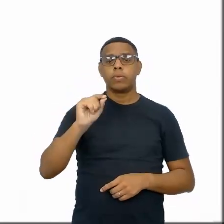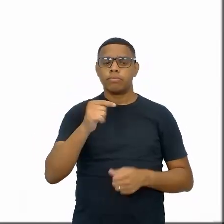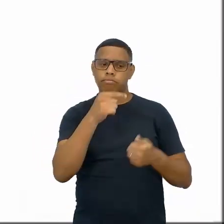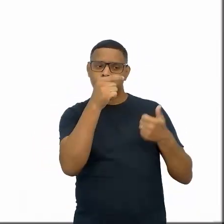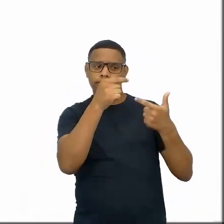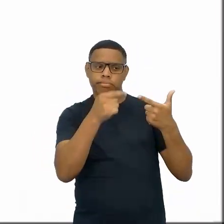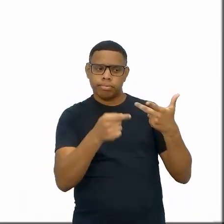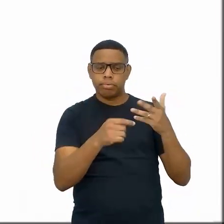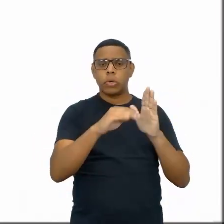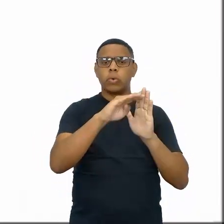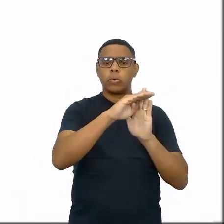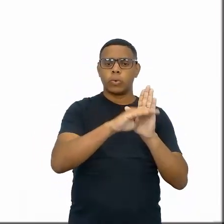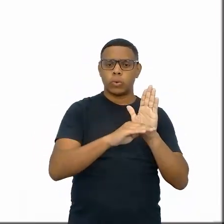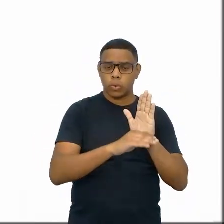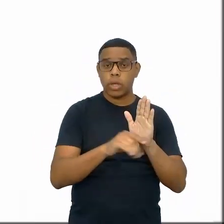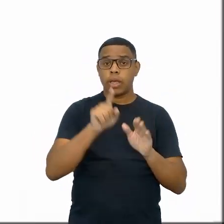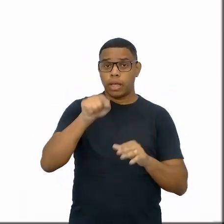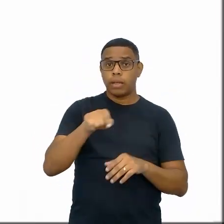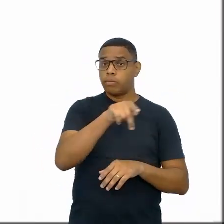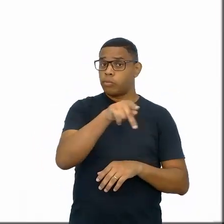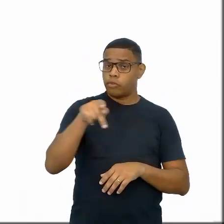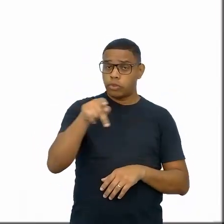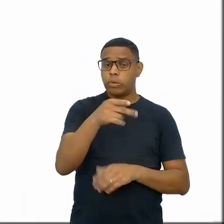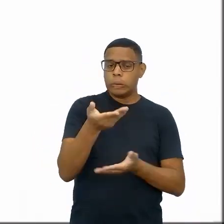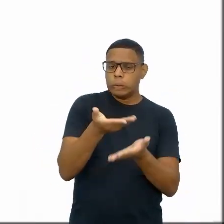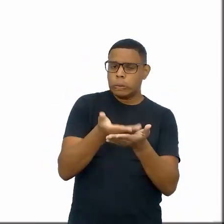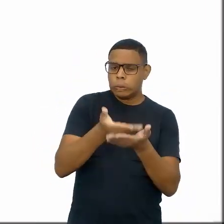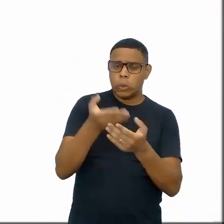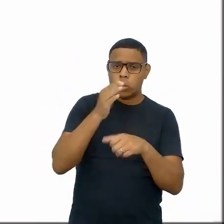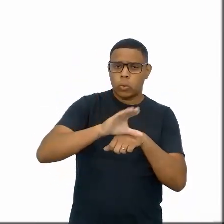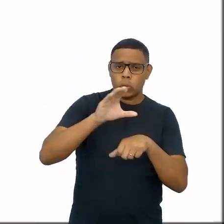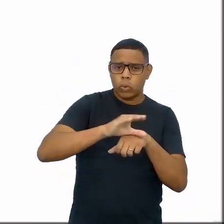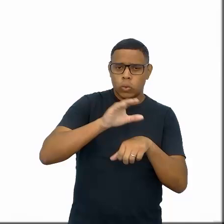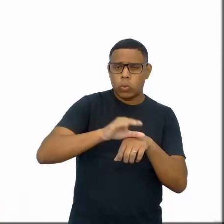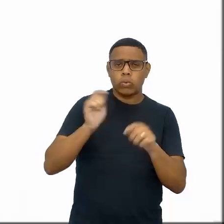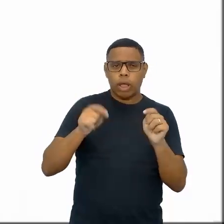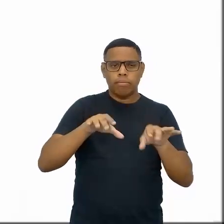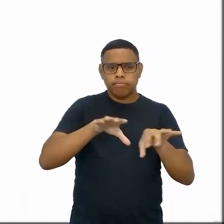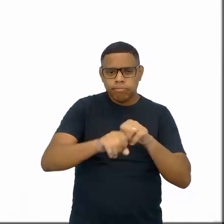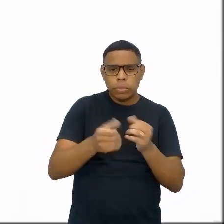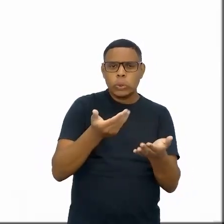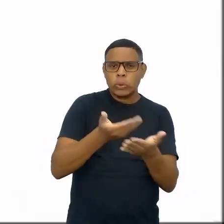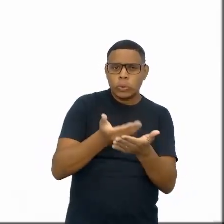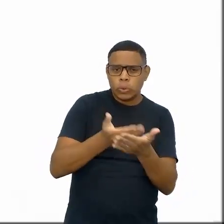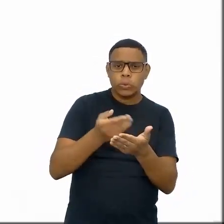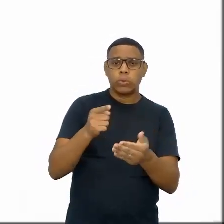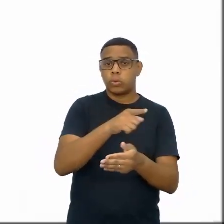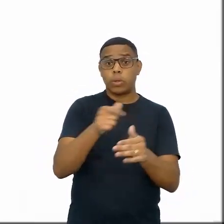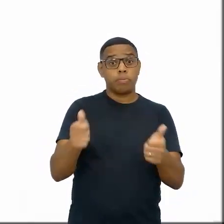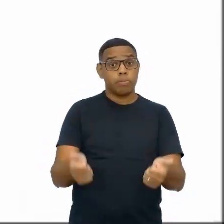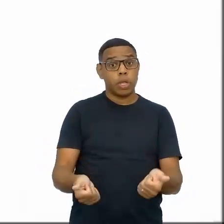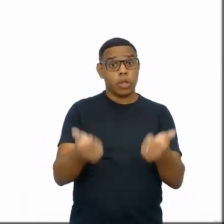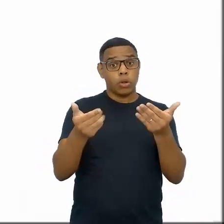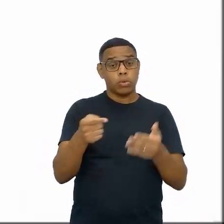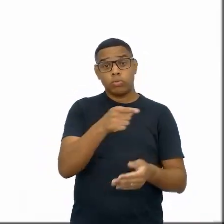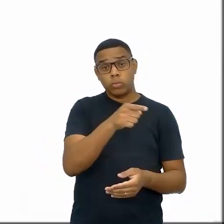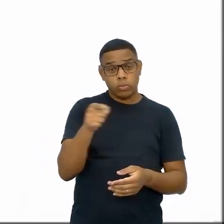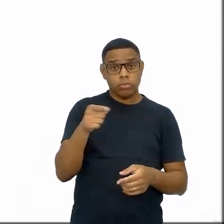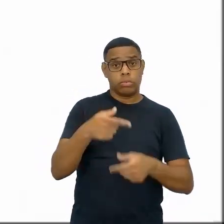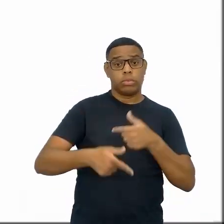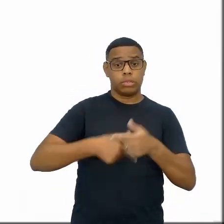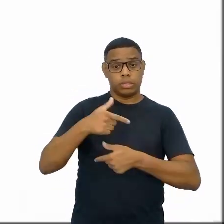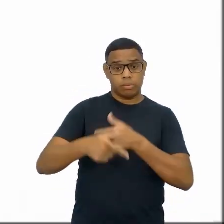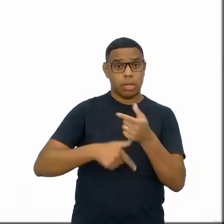desse programa é a formação de professores, né, possibilitando aí condições melhores aí no sentido do